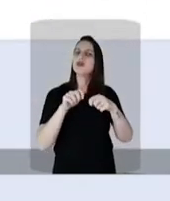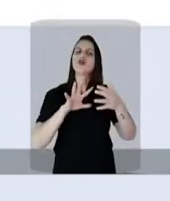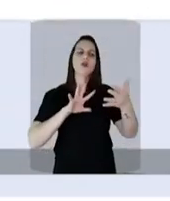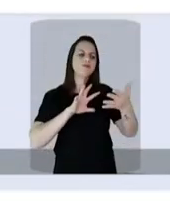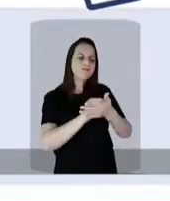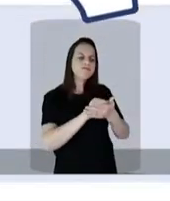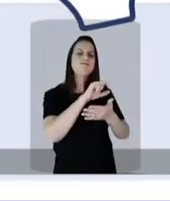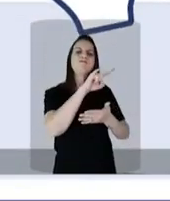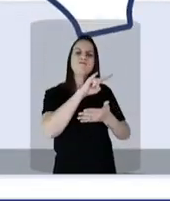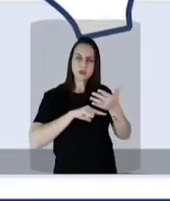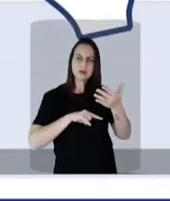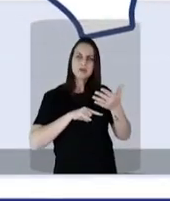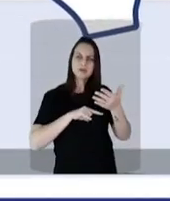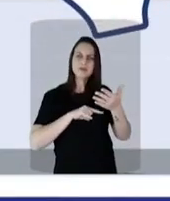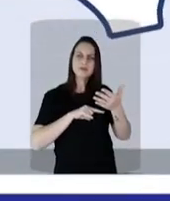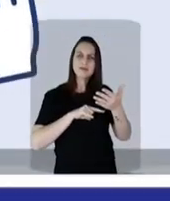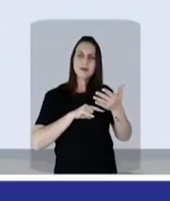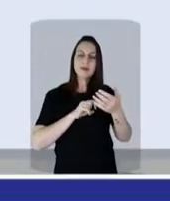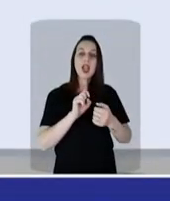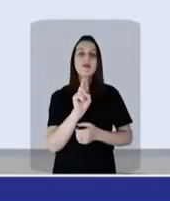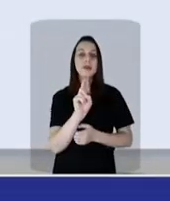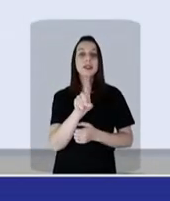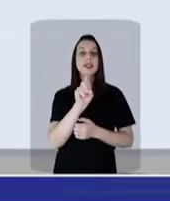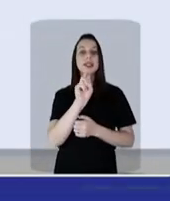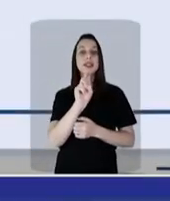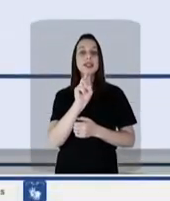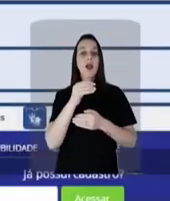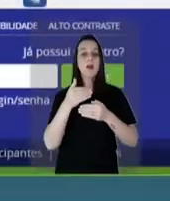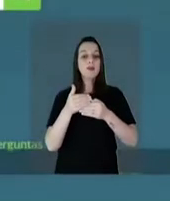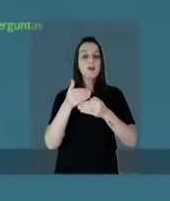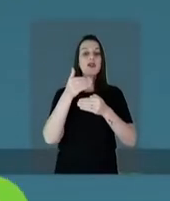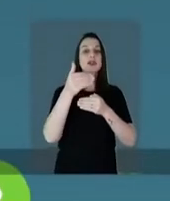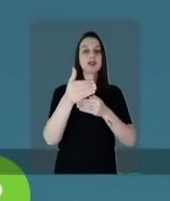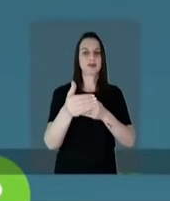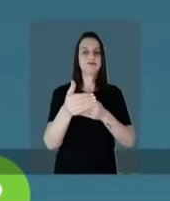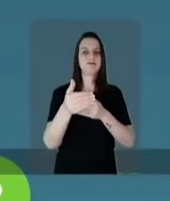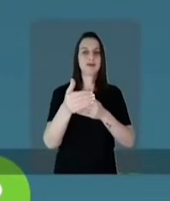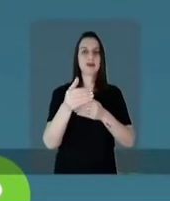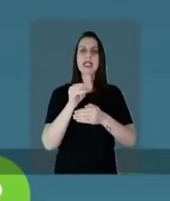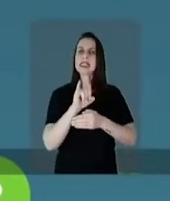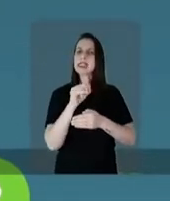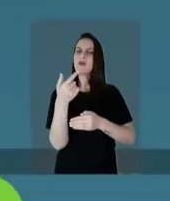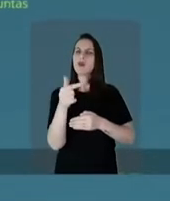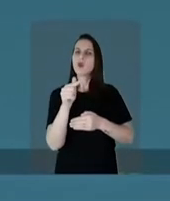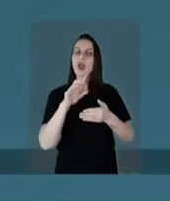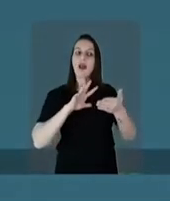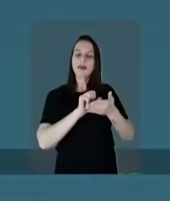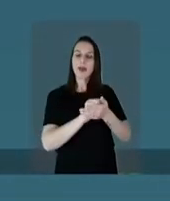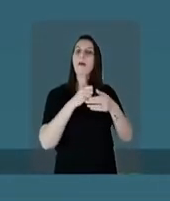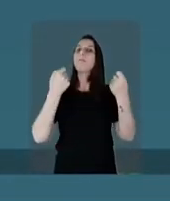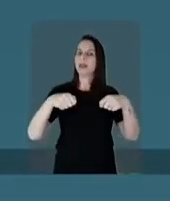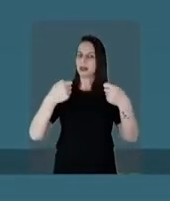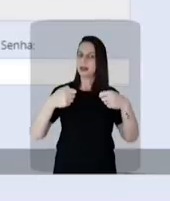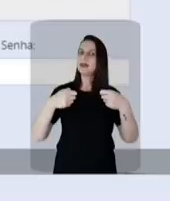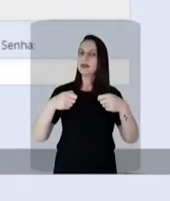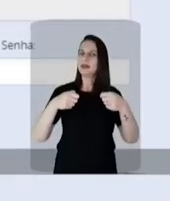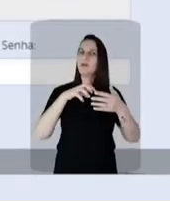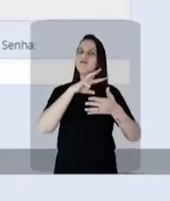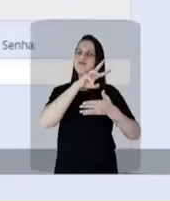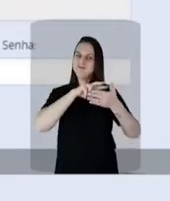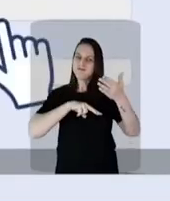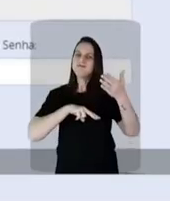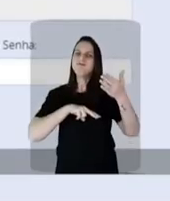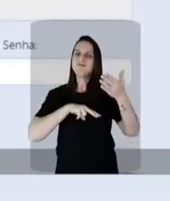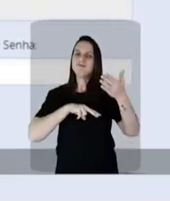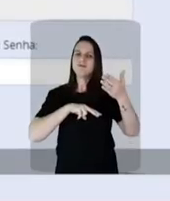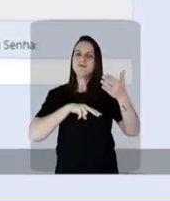necessário. E clique Avançar. Caso não possua o cadastro, cadastre-se. Confirme os seus dados e confirme